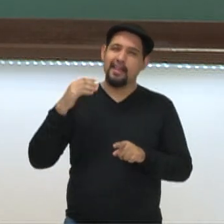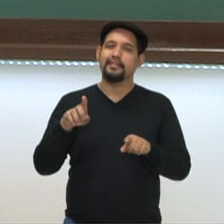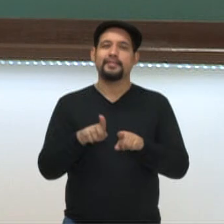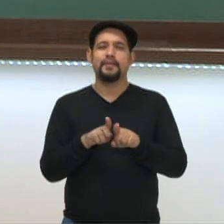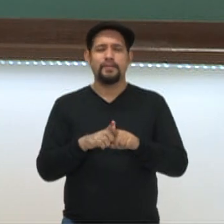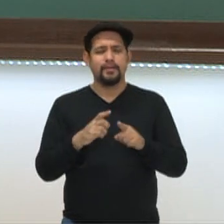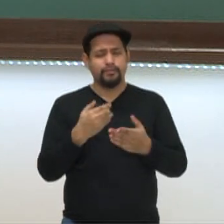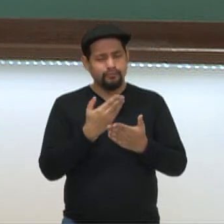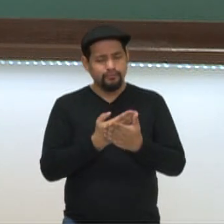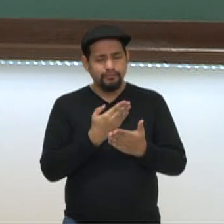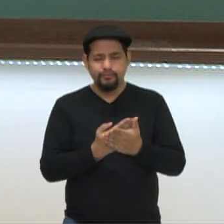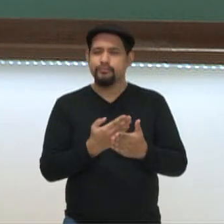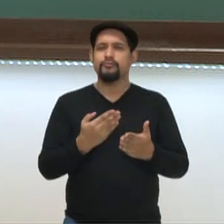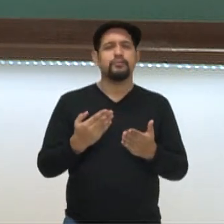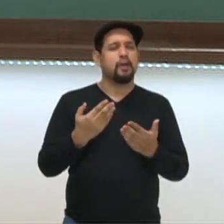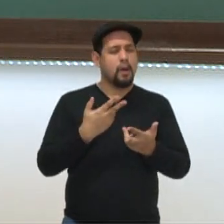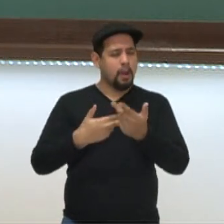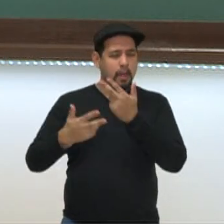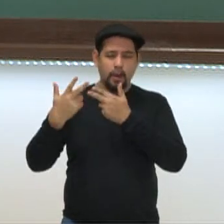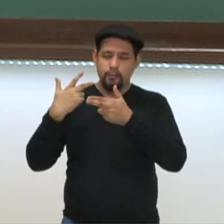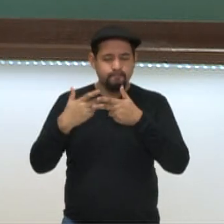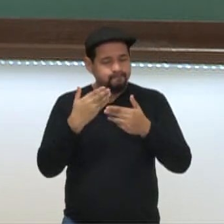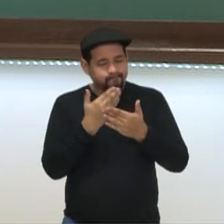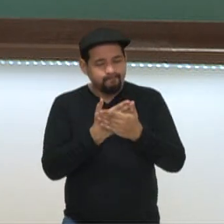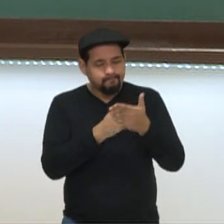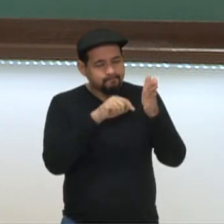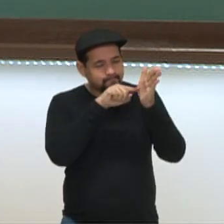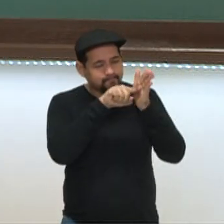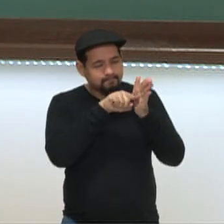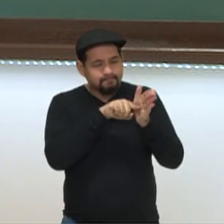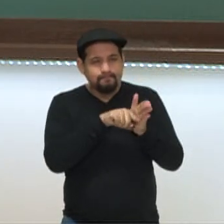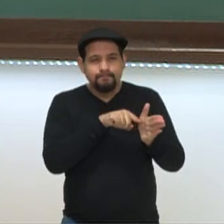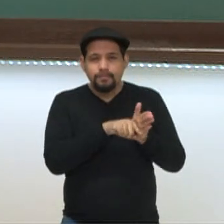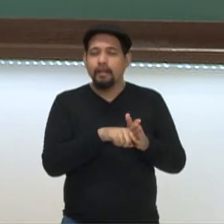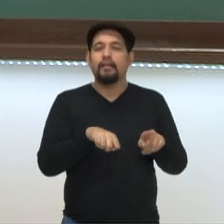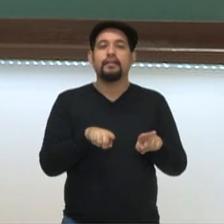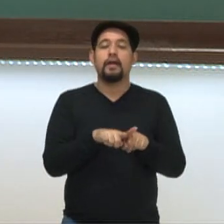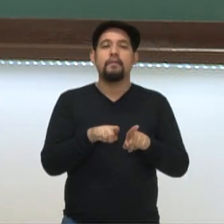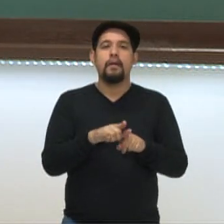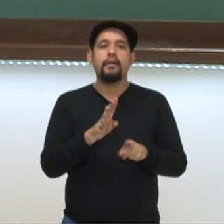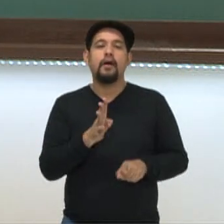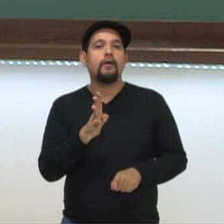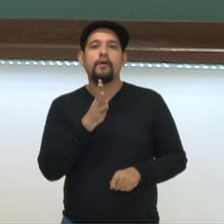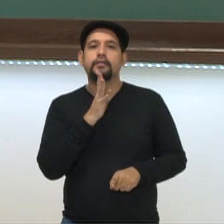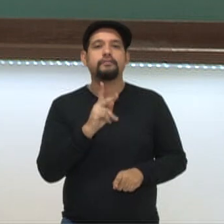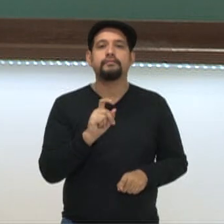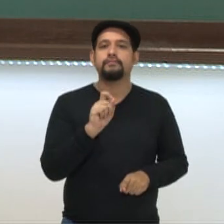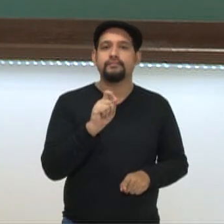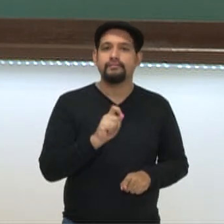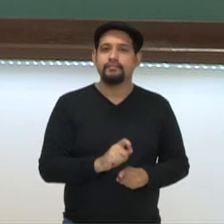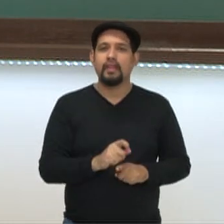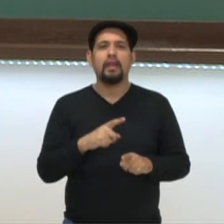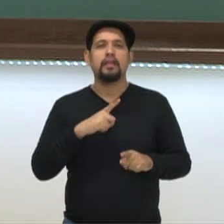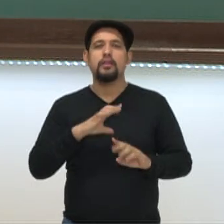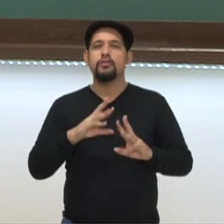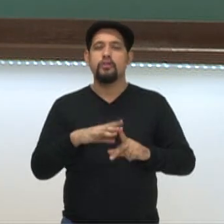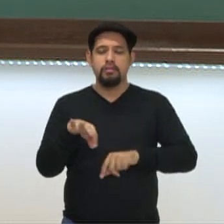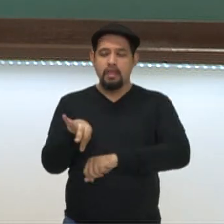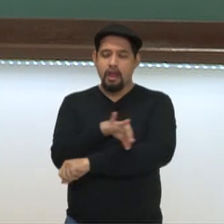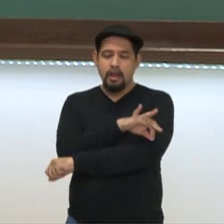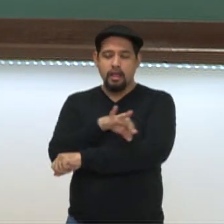antropólogos, aventureiros se embrenham no mundo afora para conhecer a arquitetura,